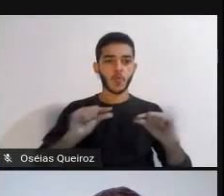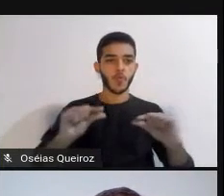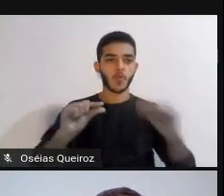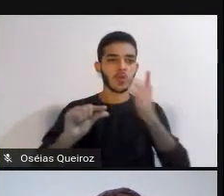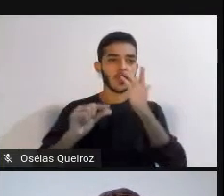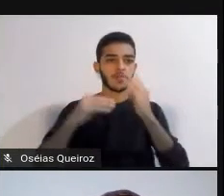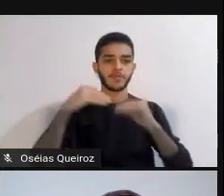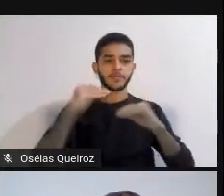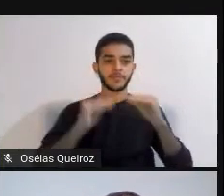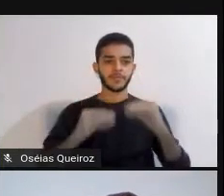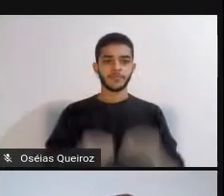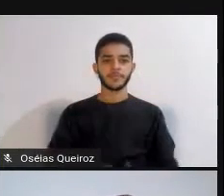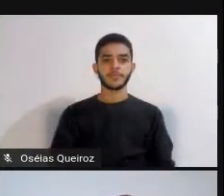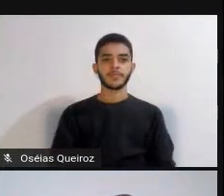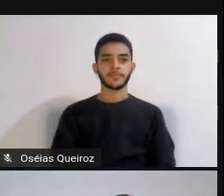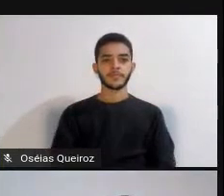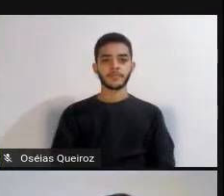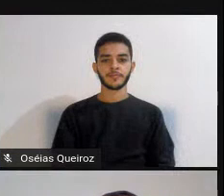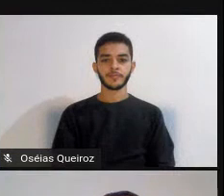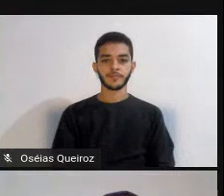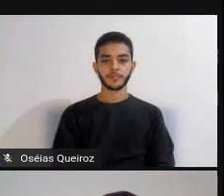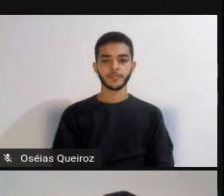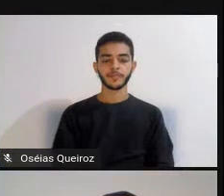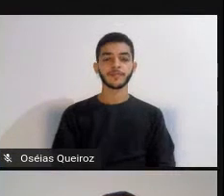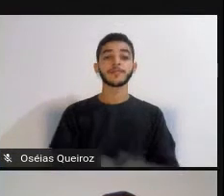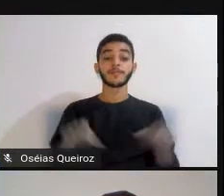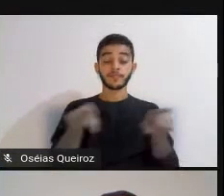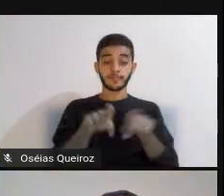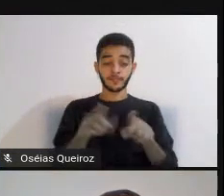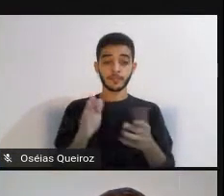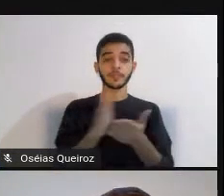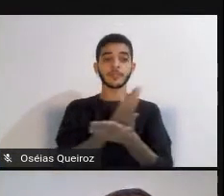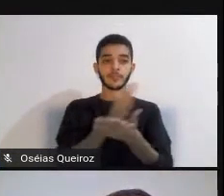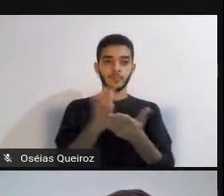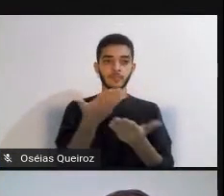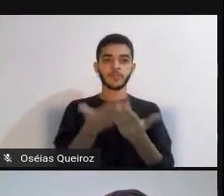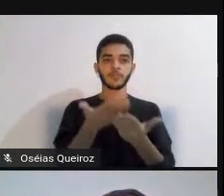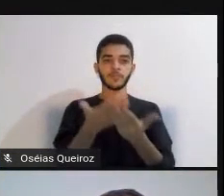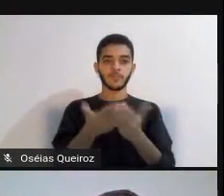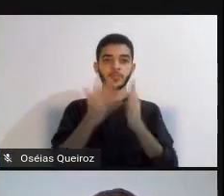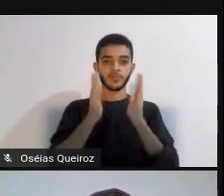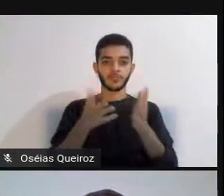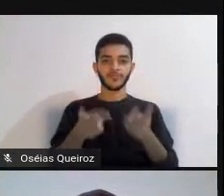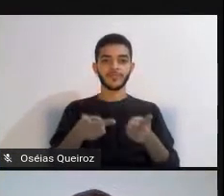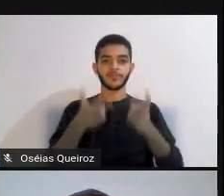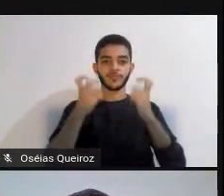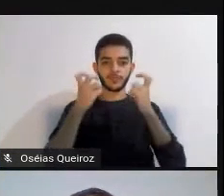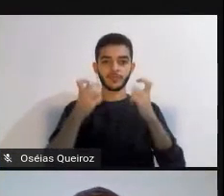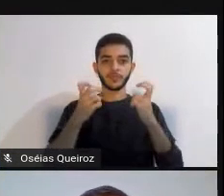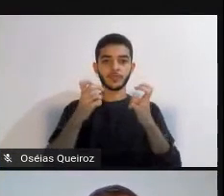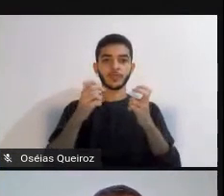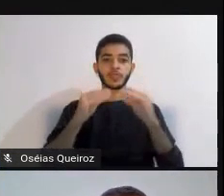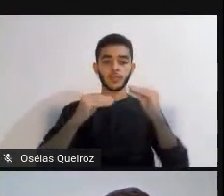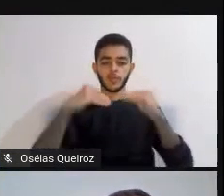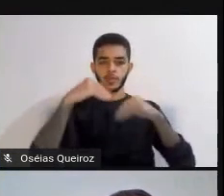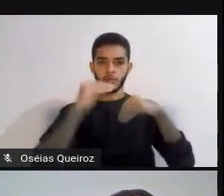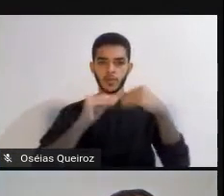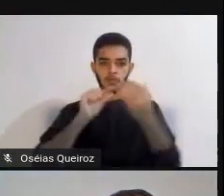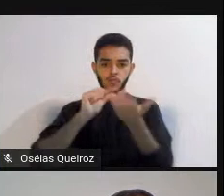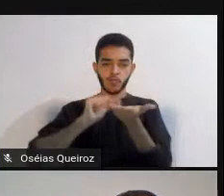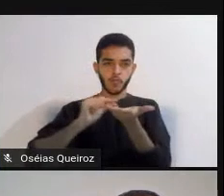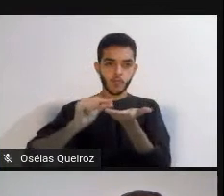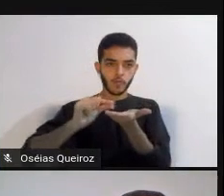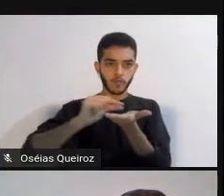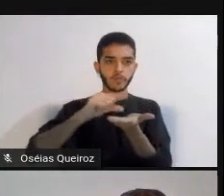microplástico. Também, alguns estudos já identificaram que os microplásticos eles